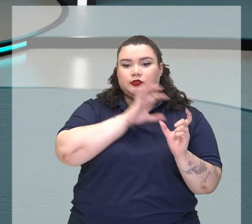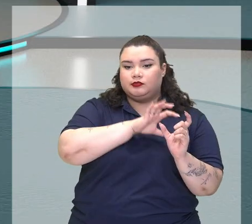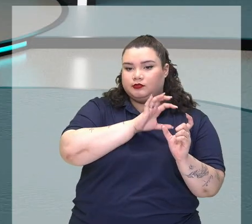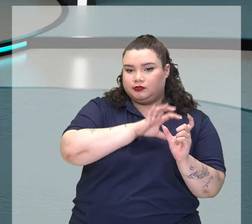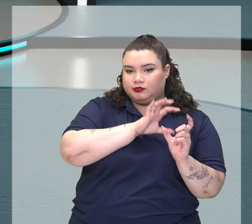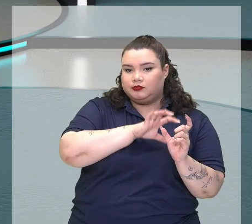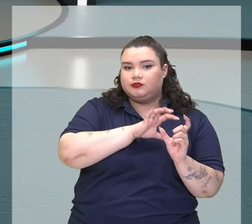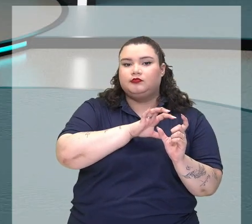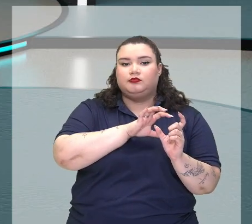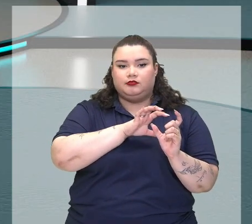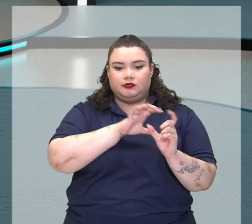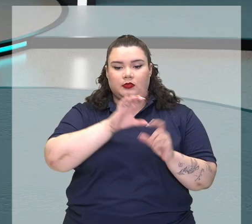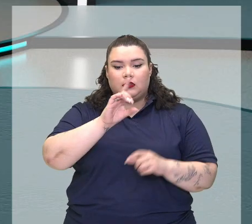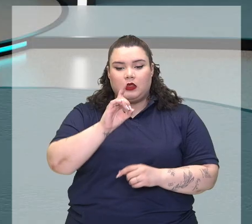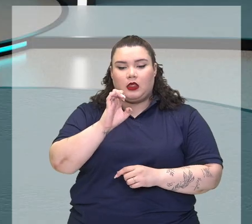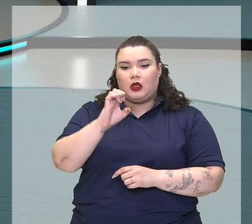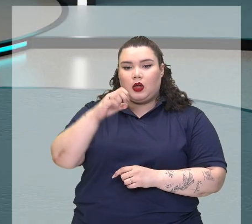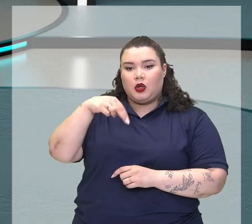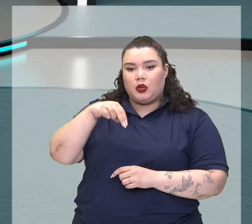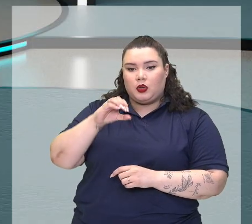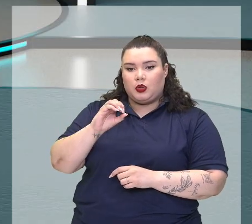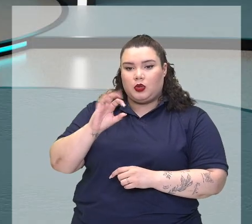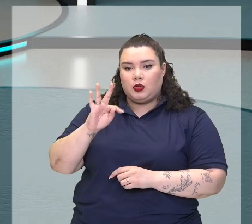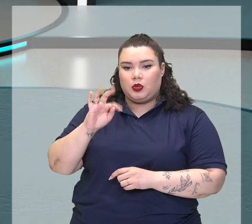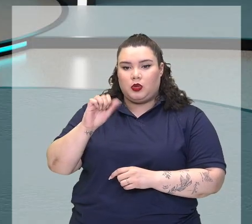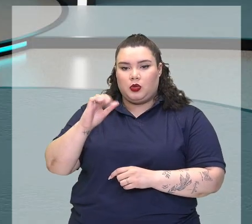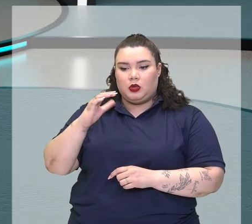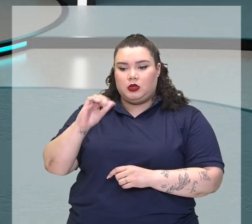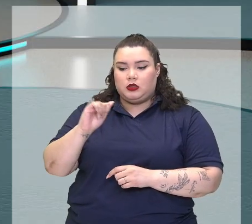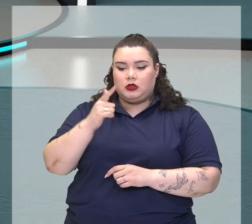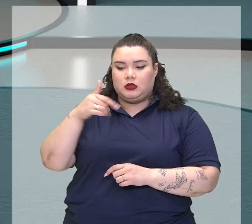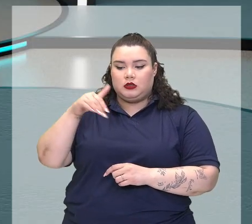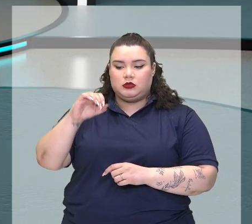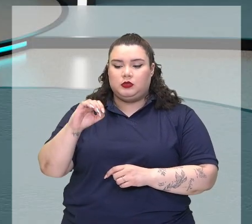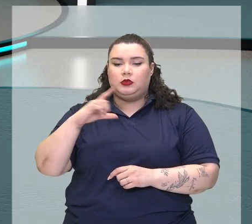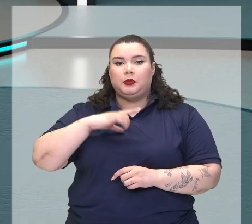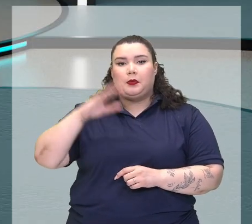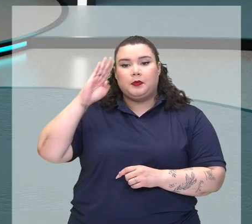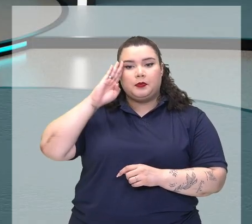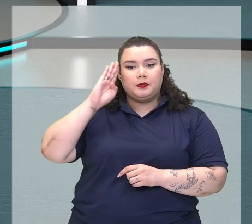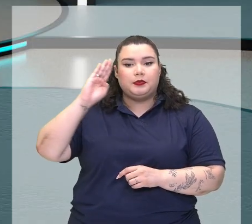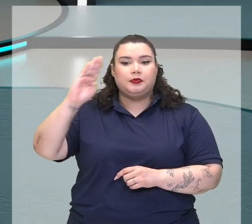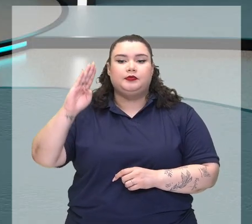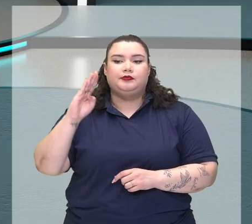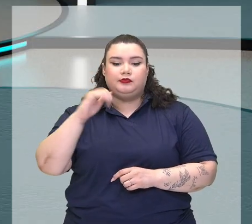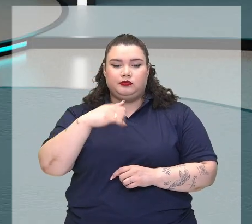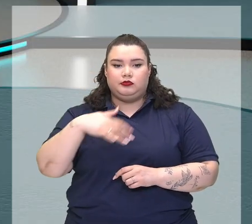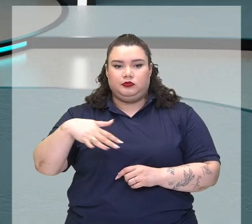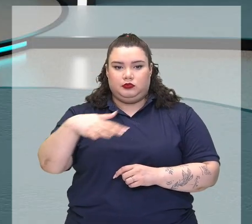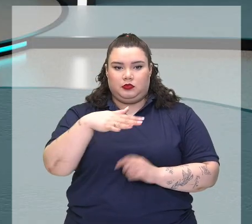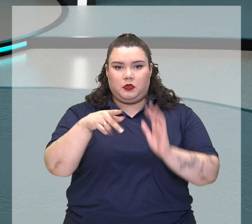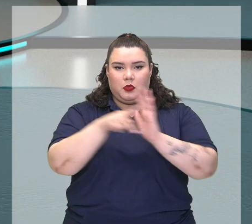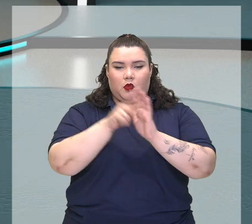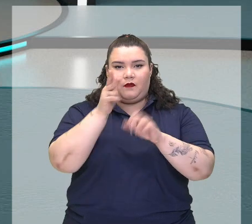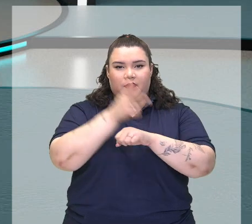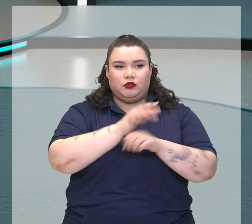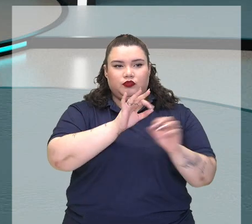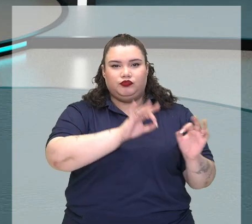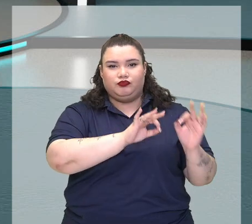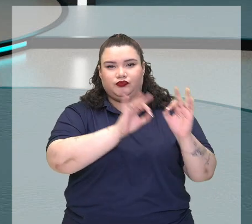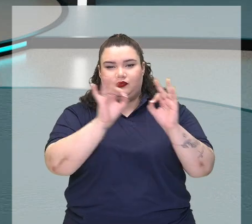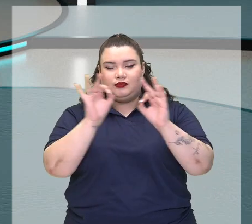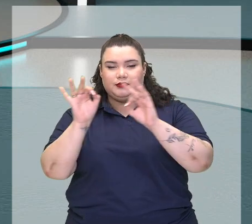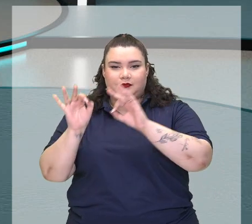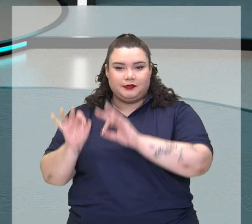A denotação, ela predomina no todo do vídeo que nós